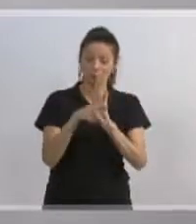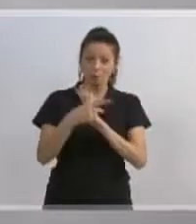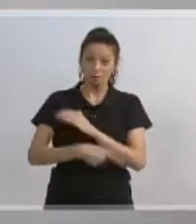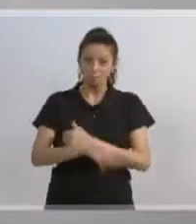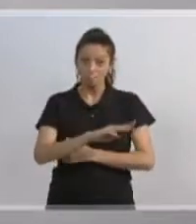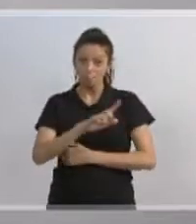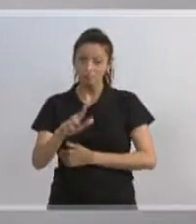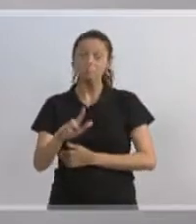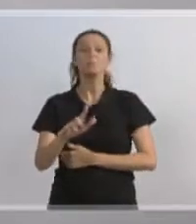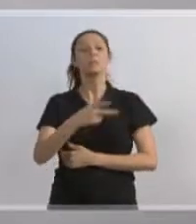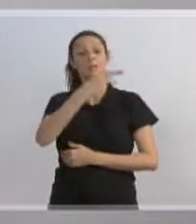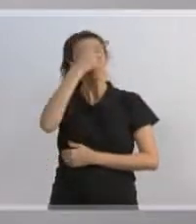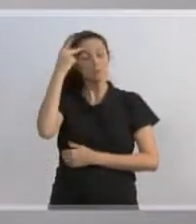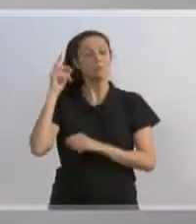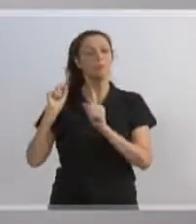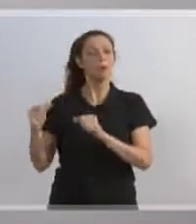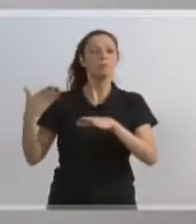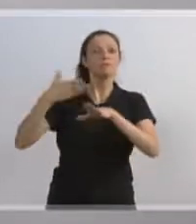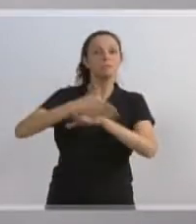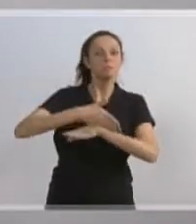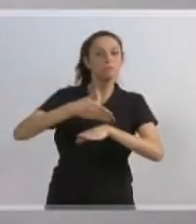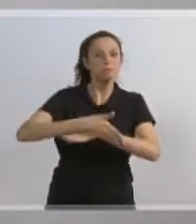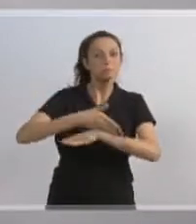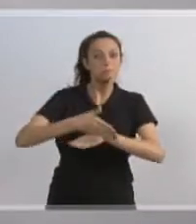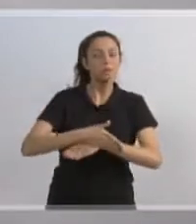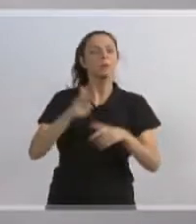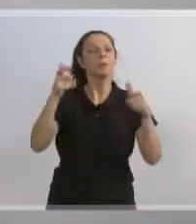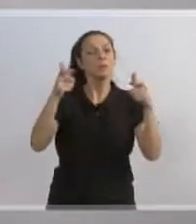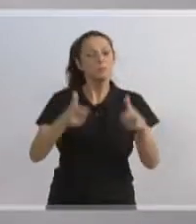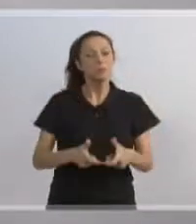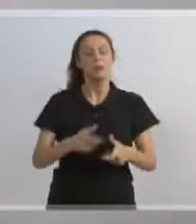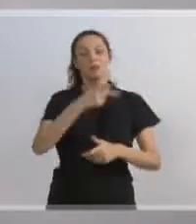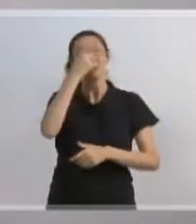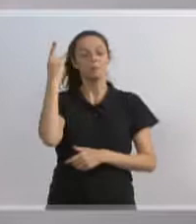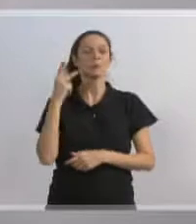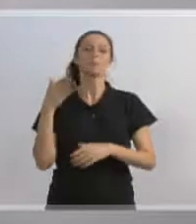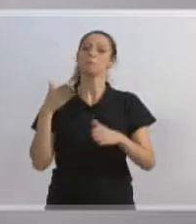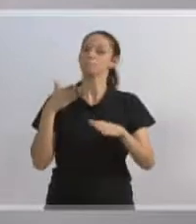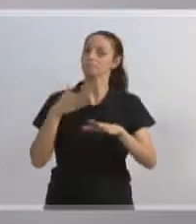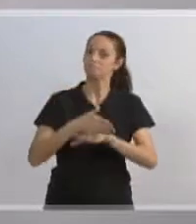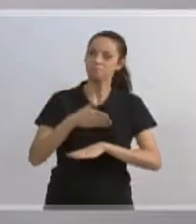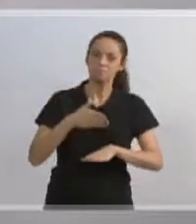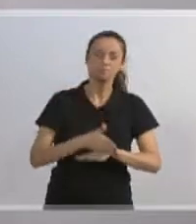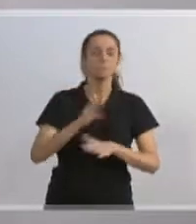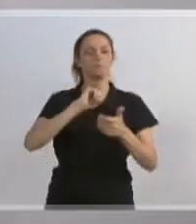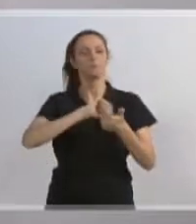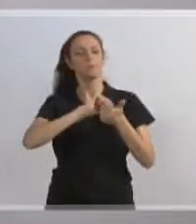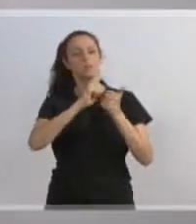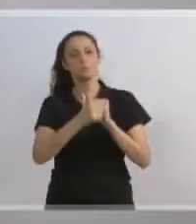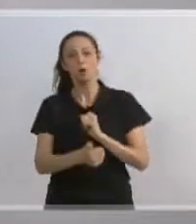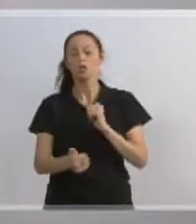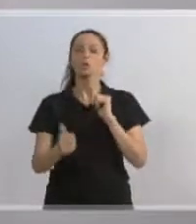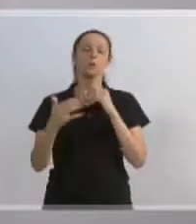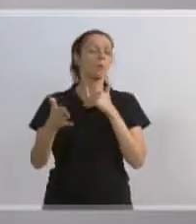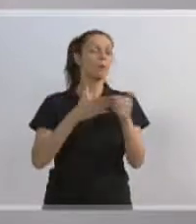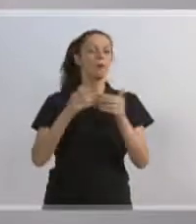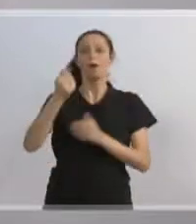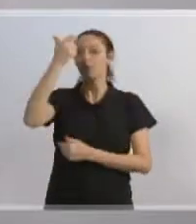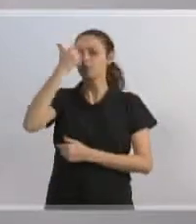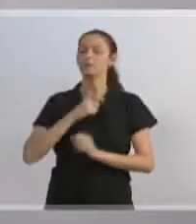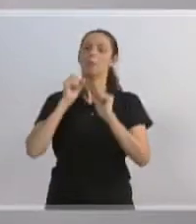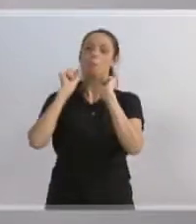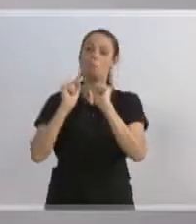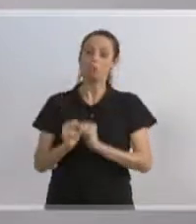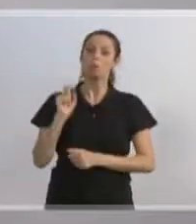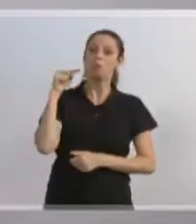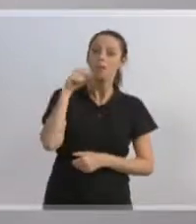fazer isso mesmo, fazer do Estádio Municipal um complexo esportivo onde todos os atletas possam treinar. E eu que estive em contato